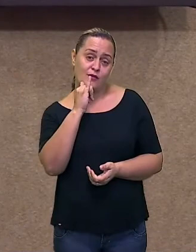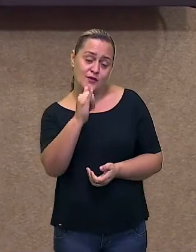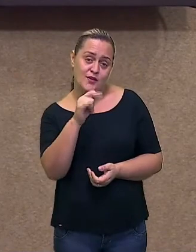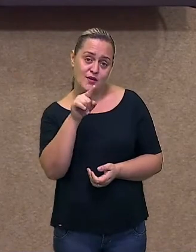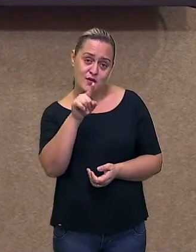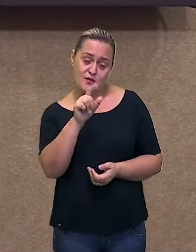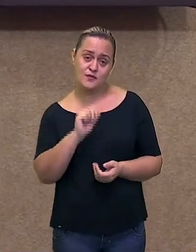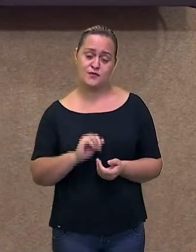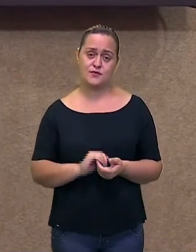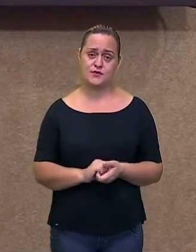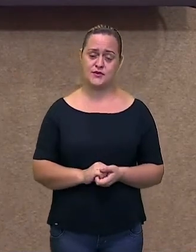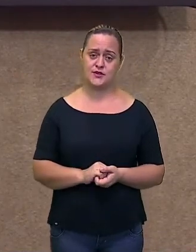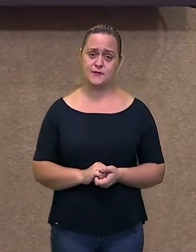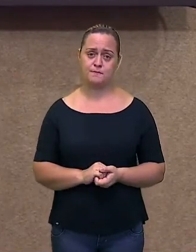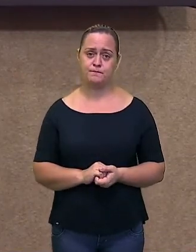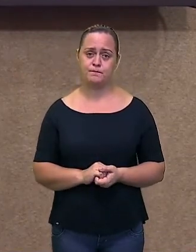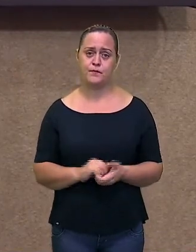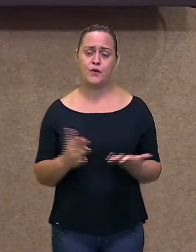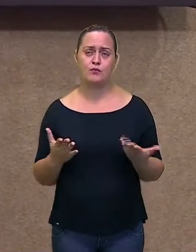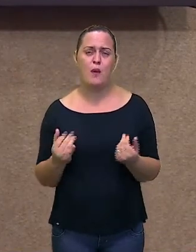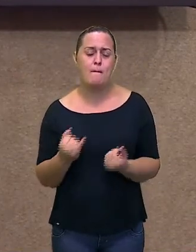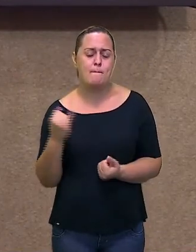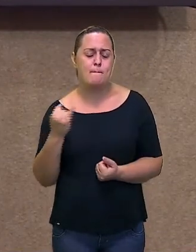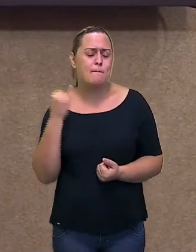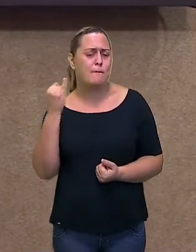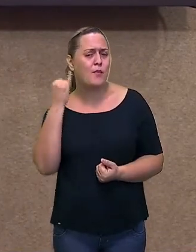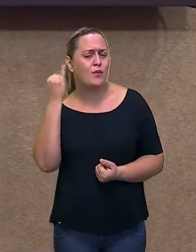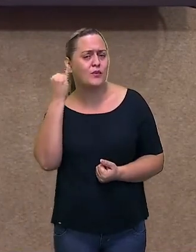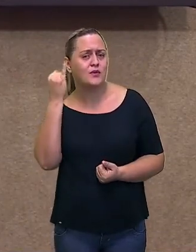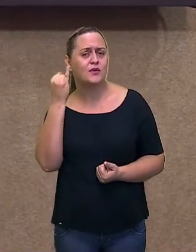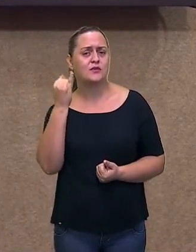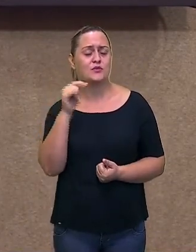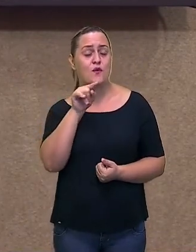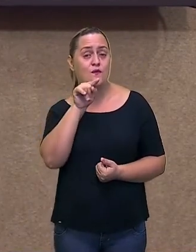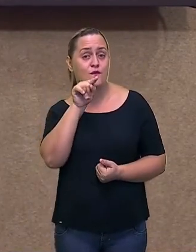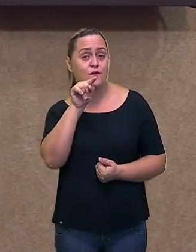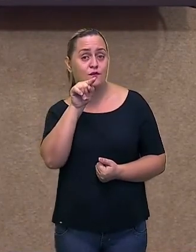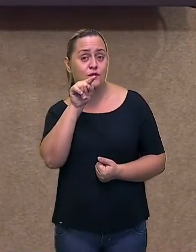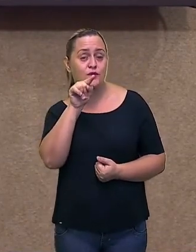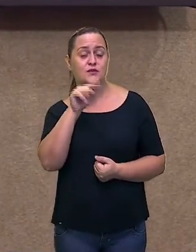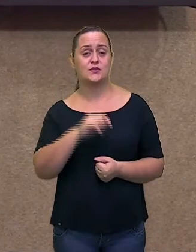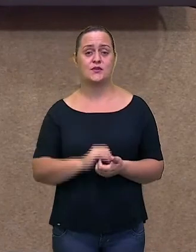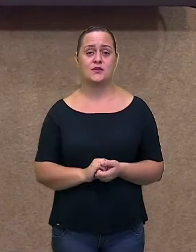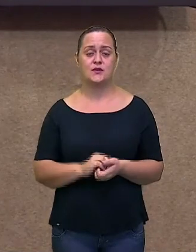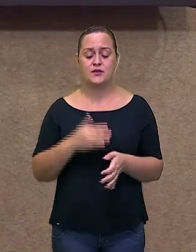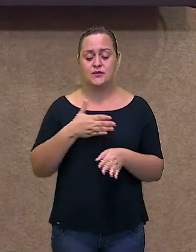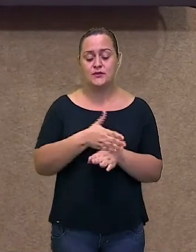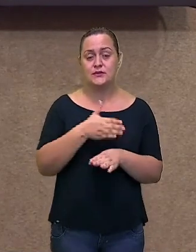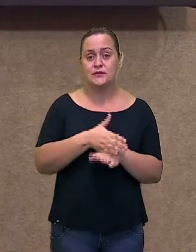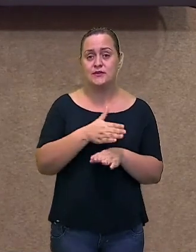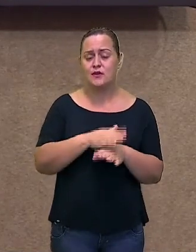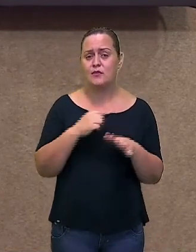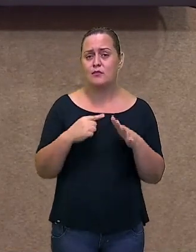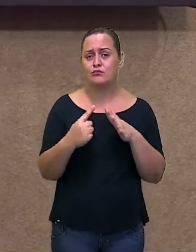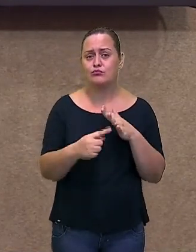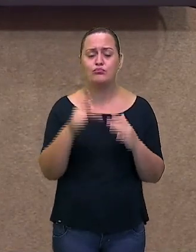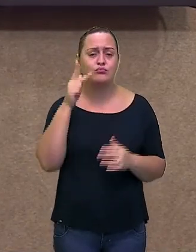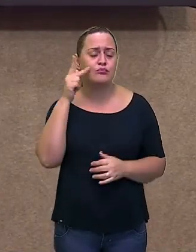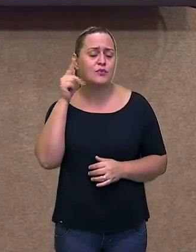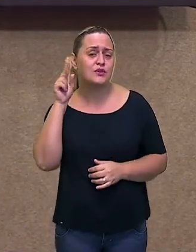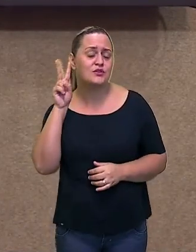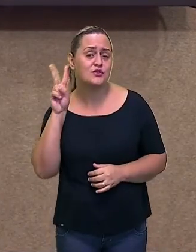sempre para vocês que o quão importante é vocês acessarem a plataforma smed TV